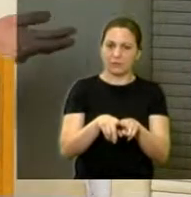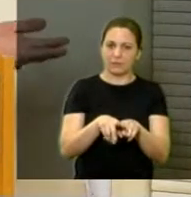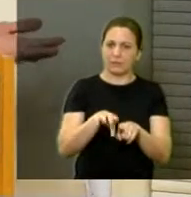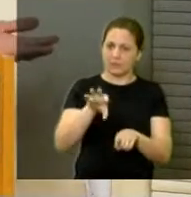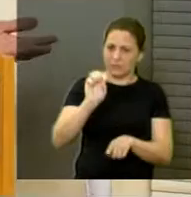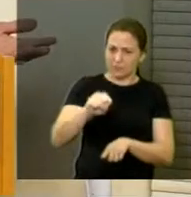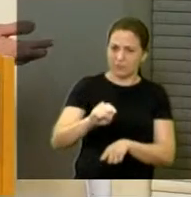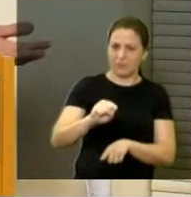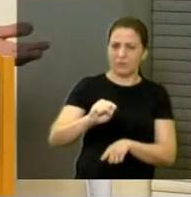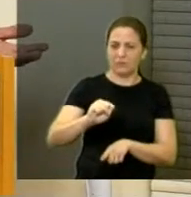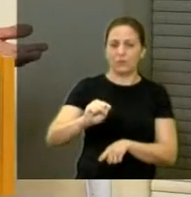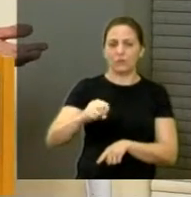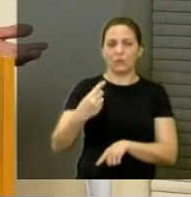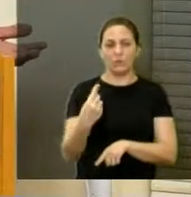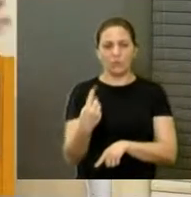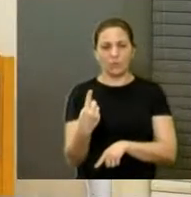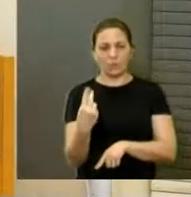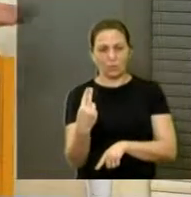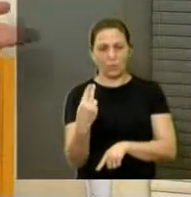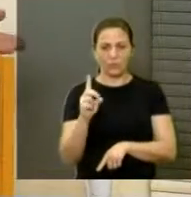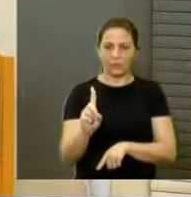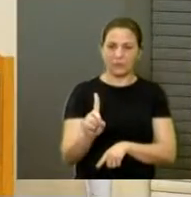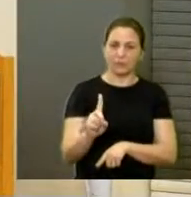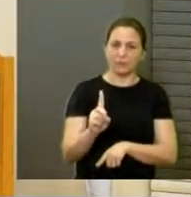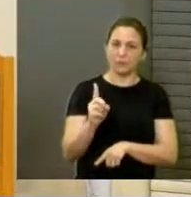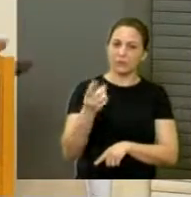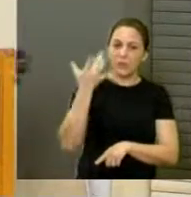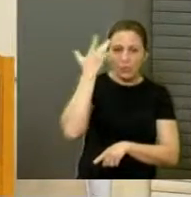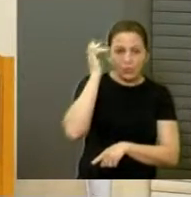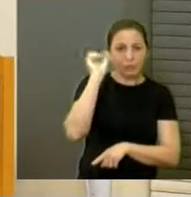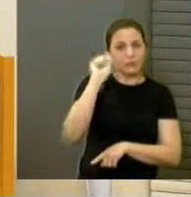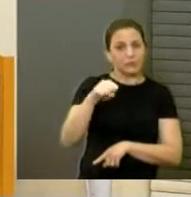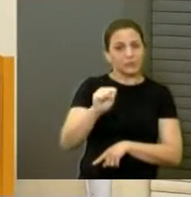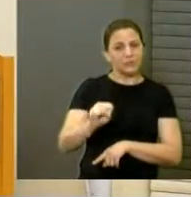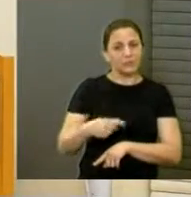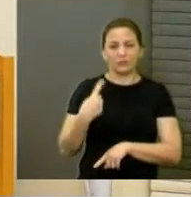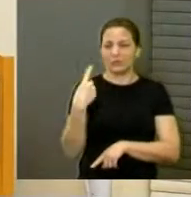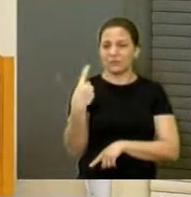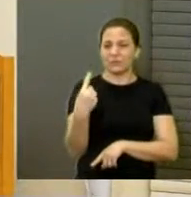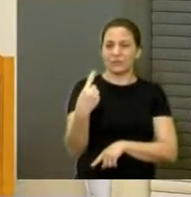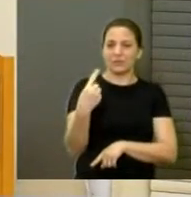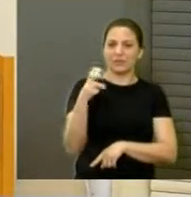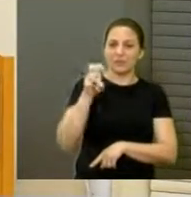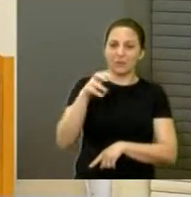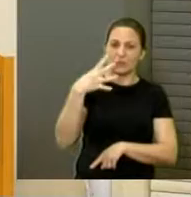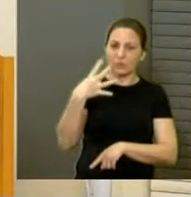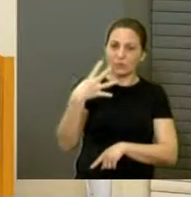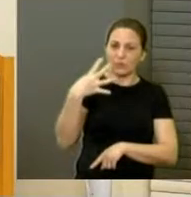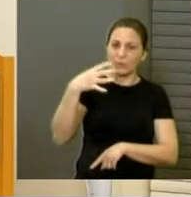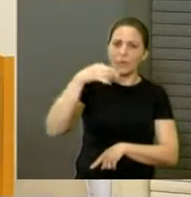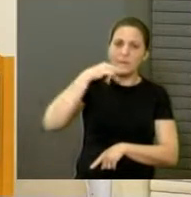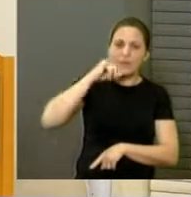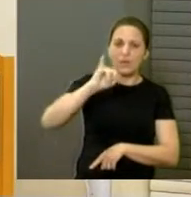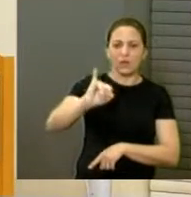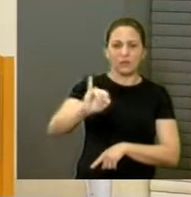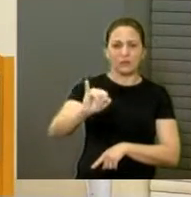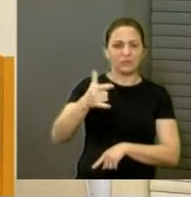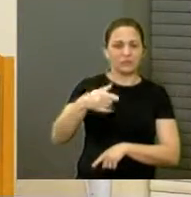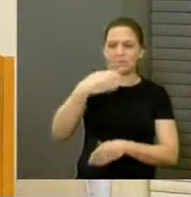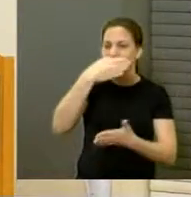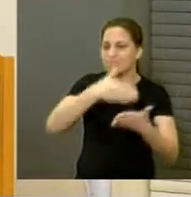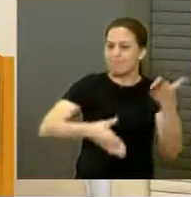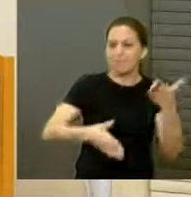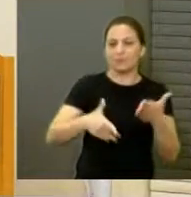Não levou? Eu acho que sim, porque se fosse ela sozinha, acho que ela não teria metade.